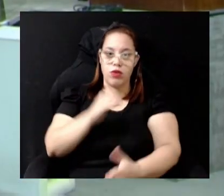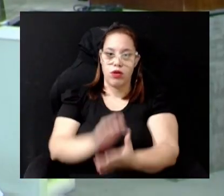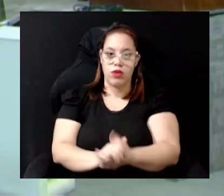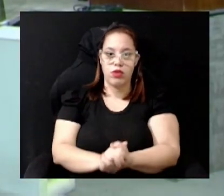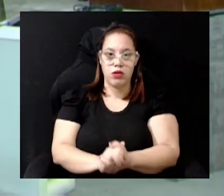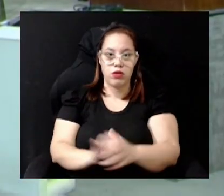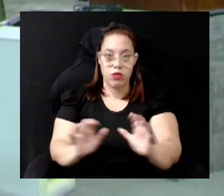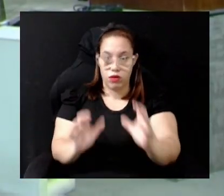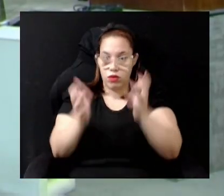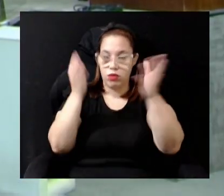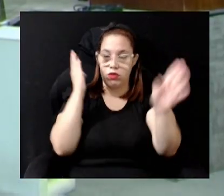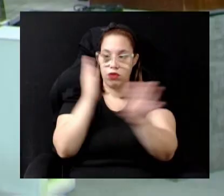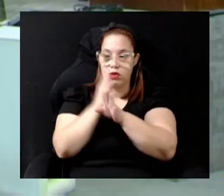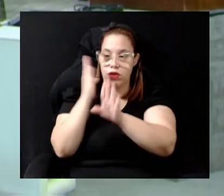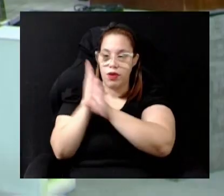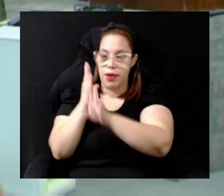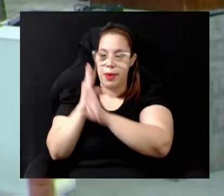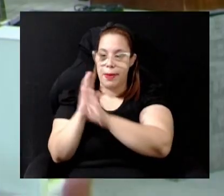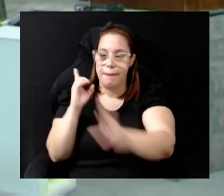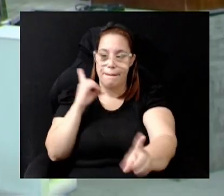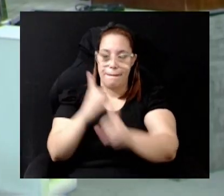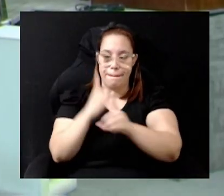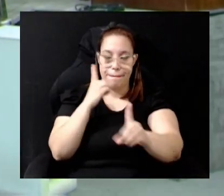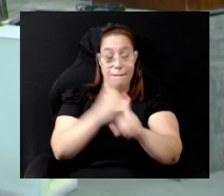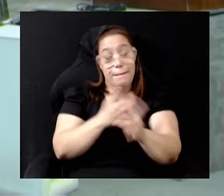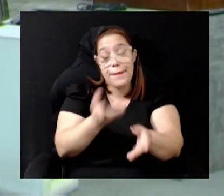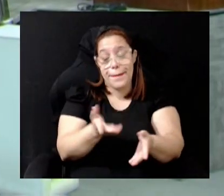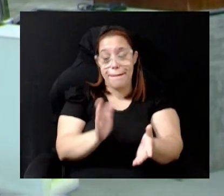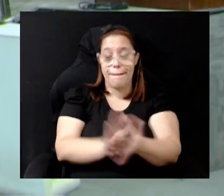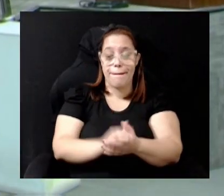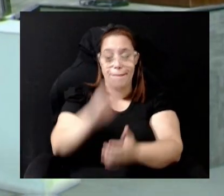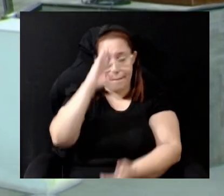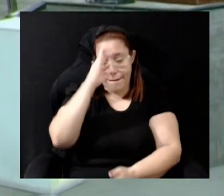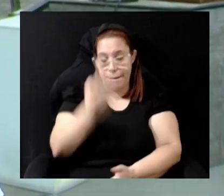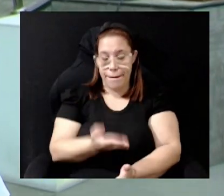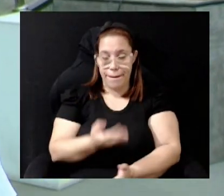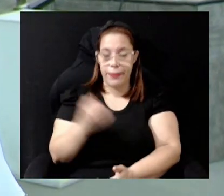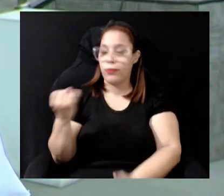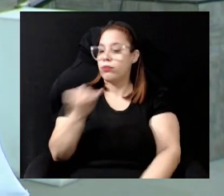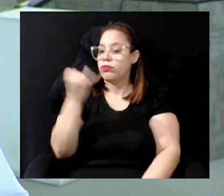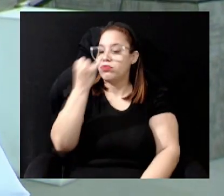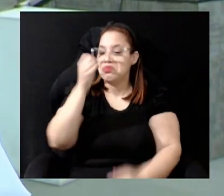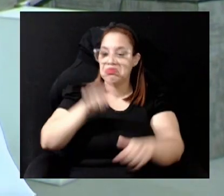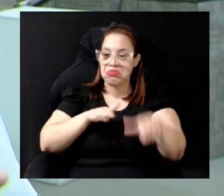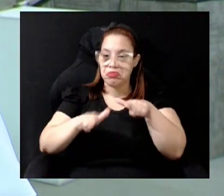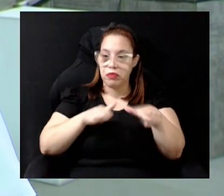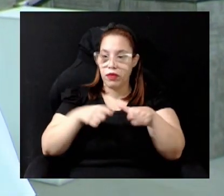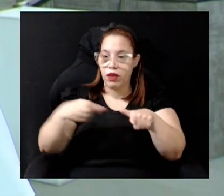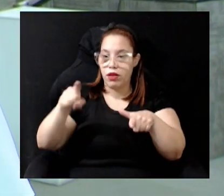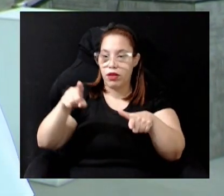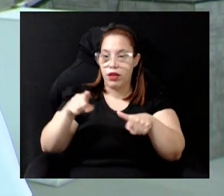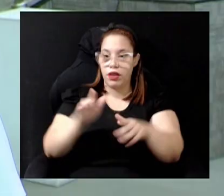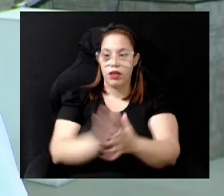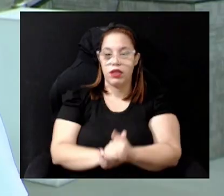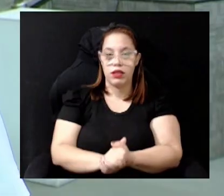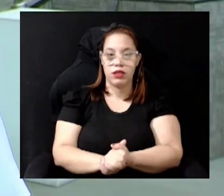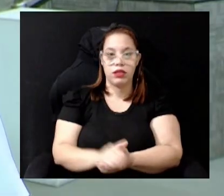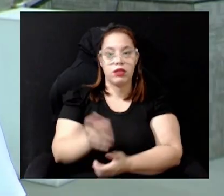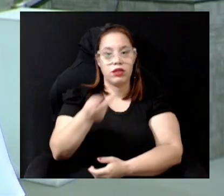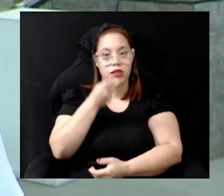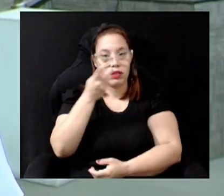encontro, foi uma forma de reconhecer a importância do trabalho do servidor público, dizer da nossa